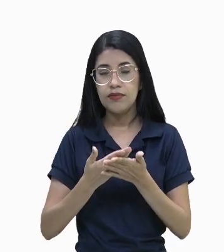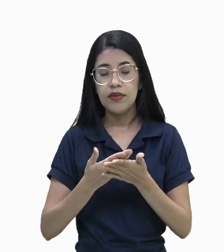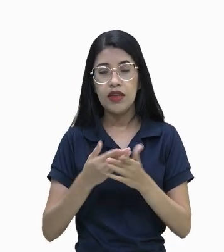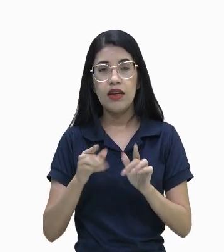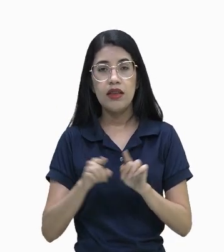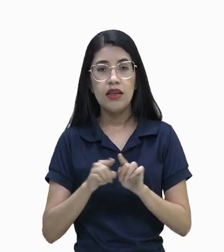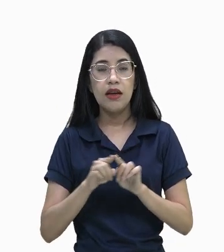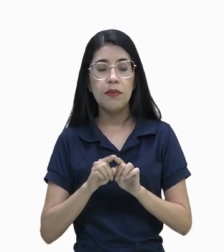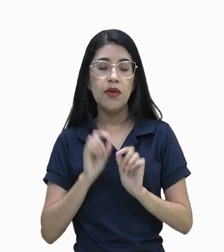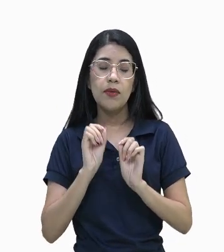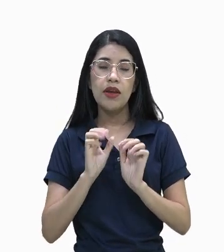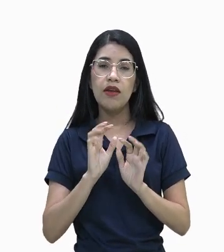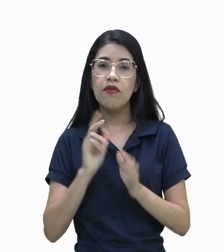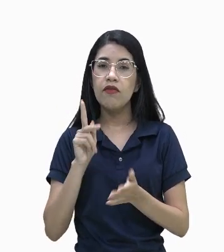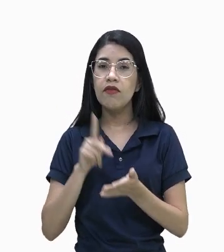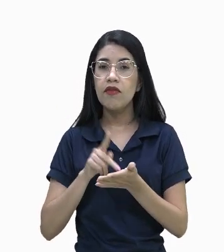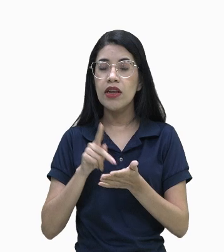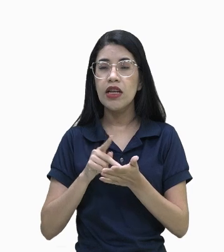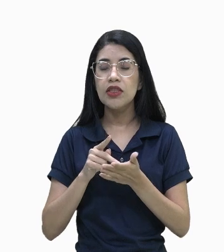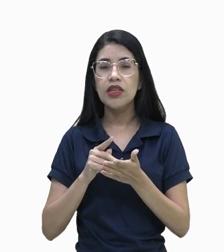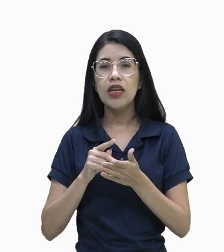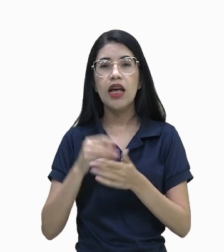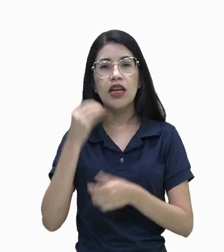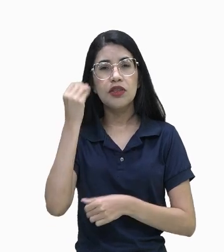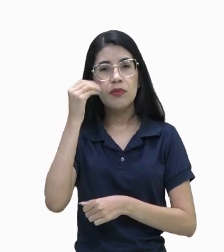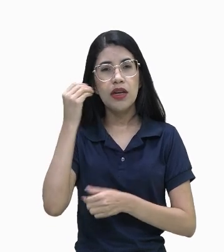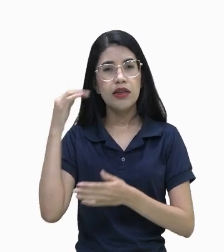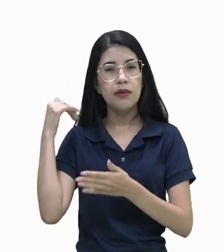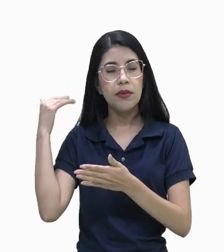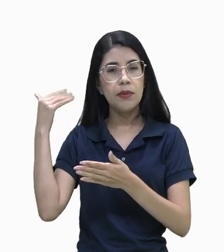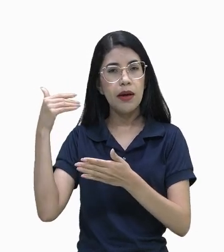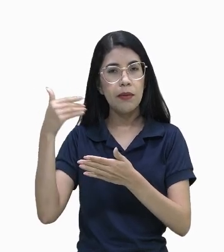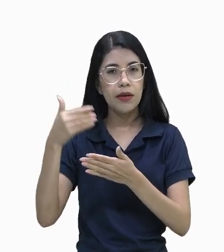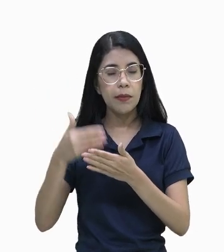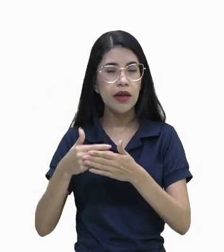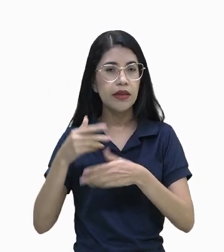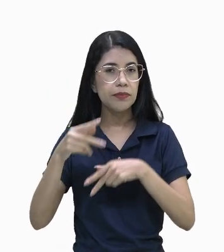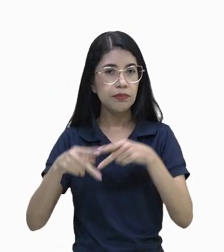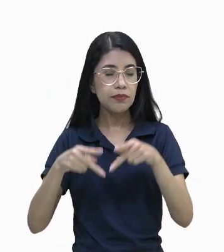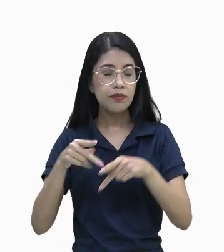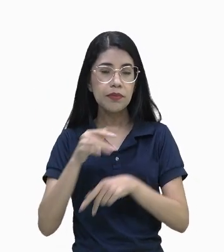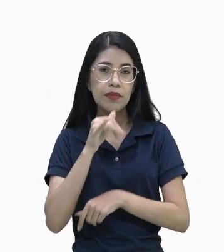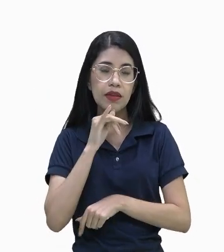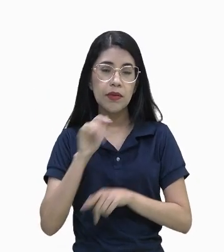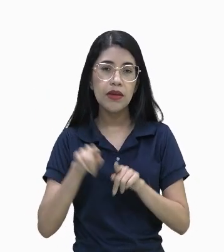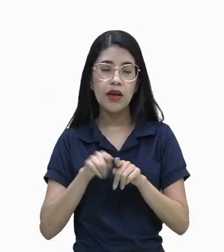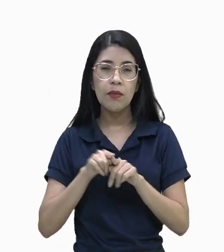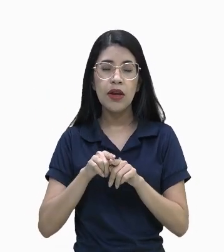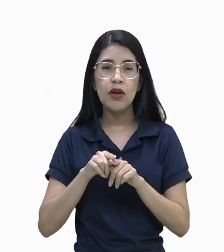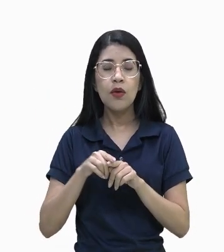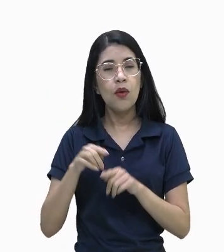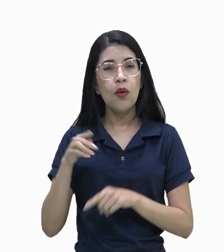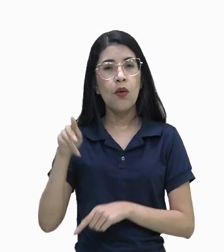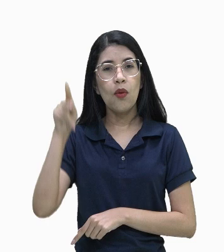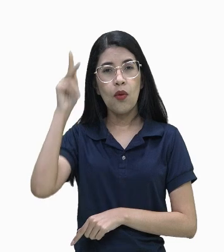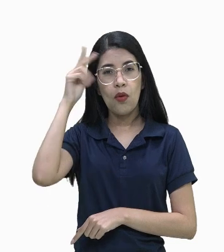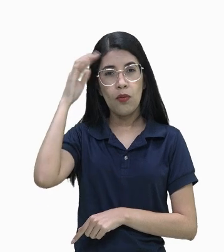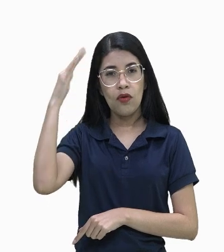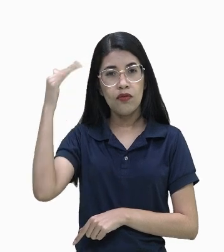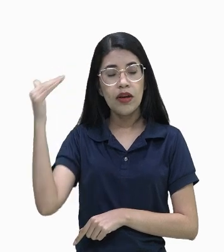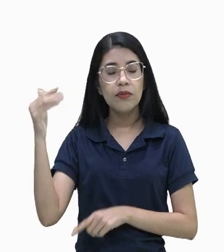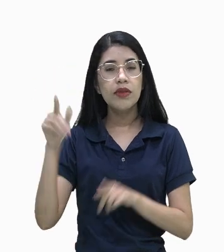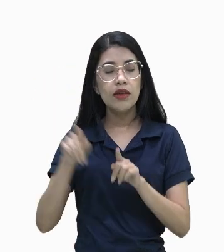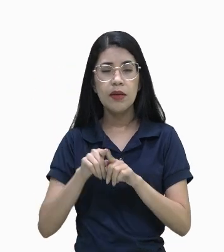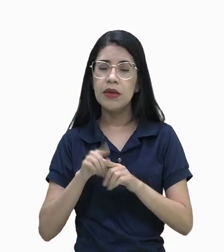verdades surgidas de longa experiência popular, como é o caso dos provérbios, né? Que estão sempre